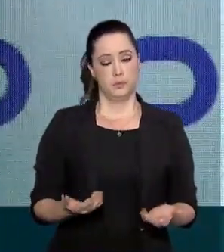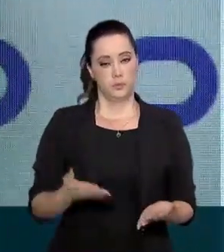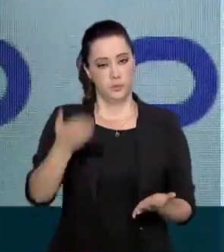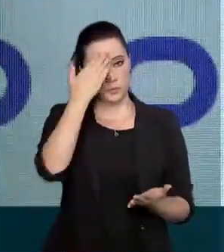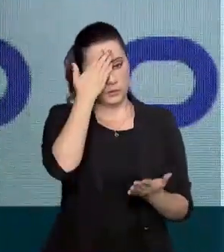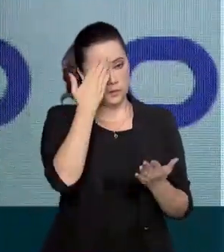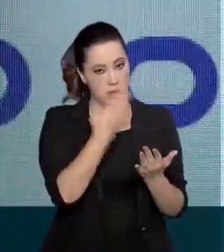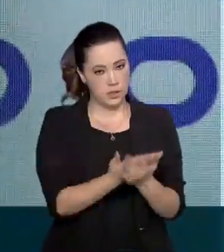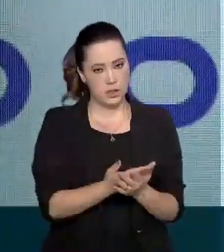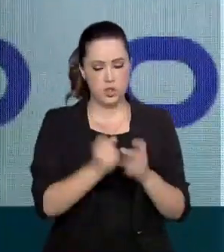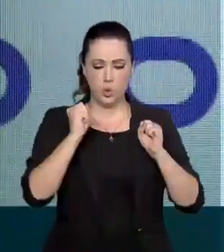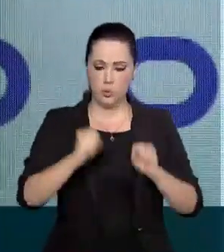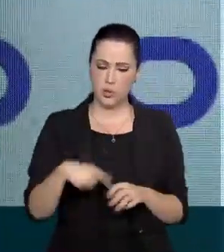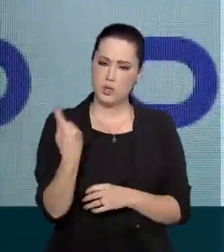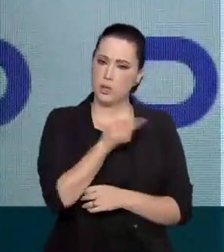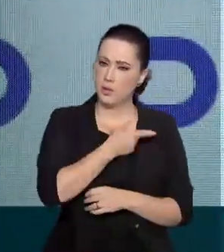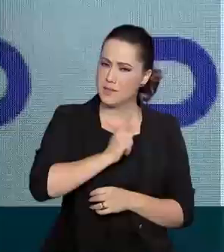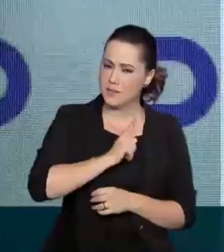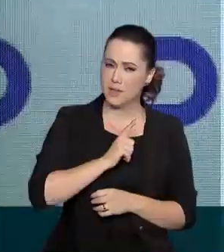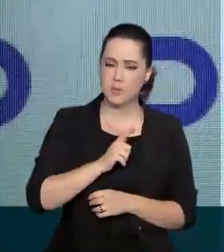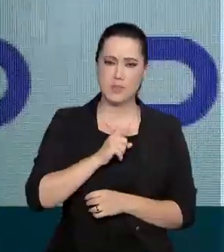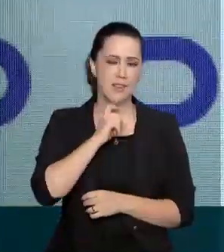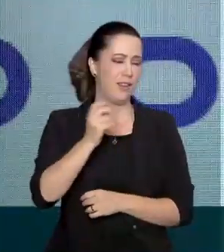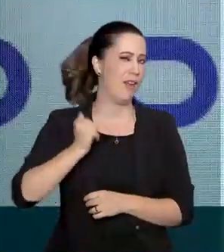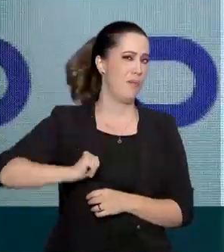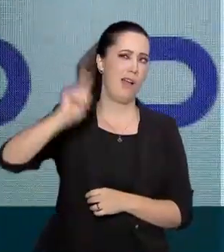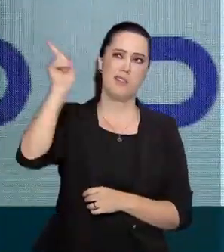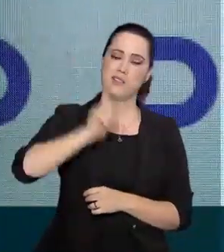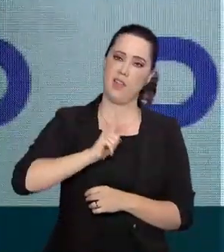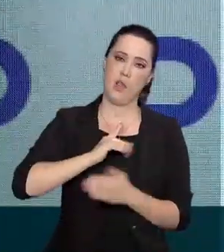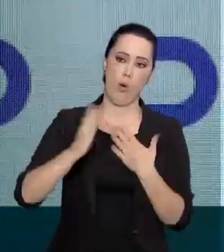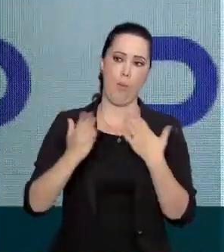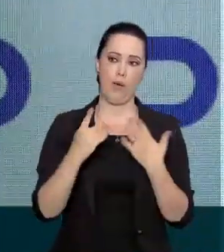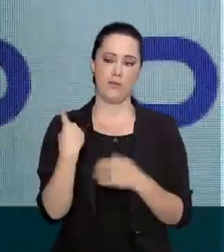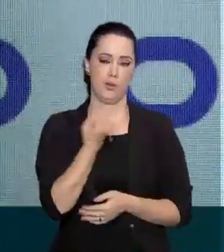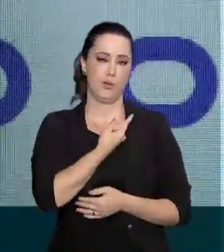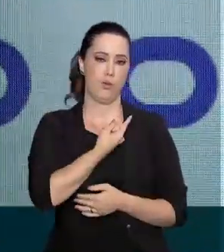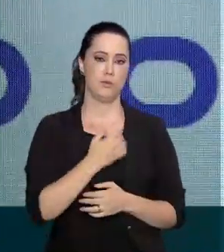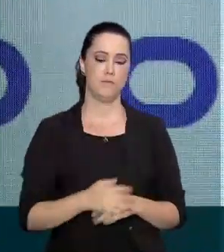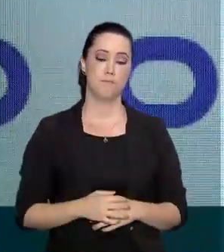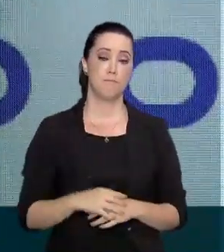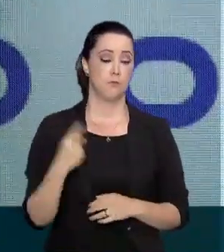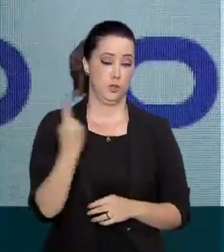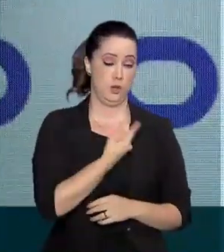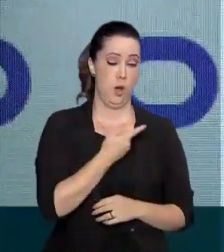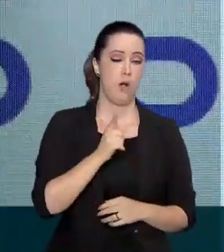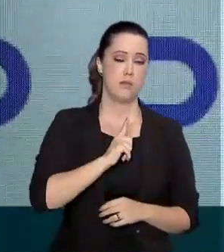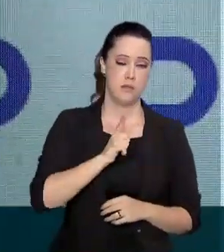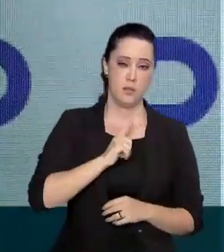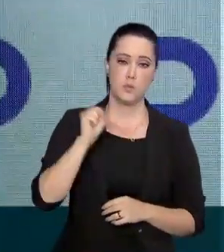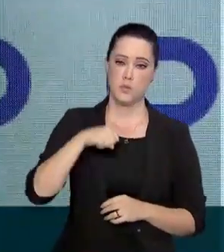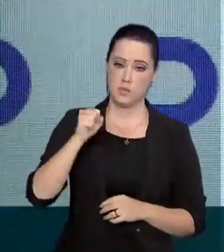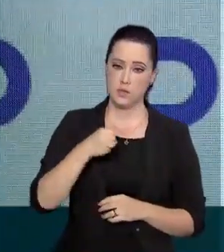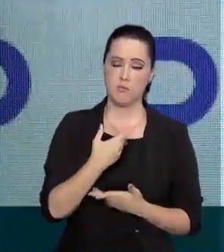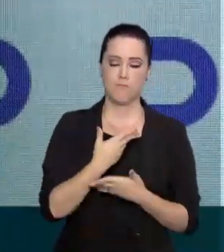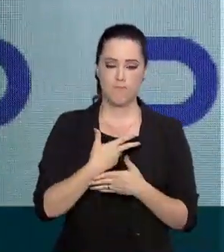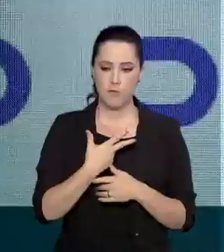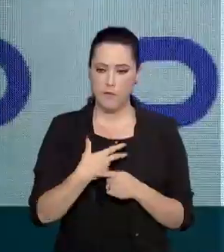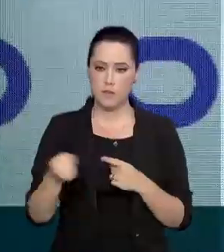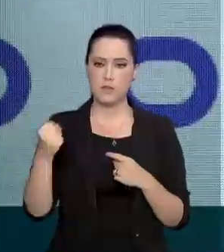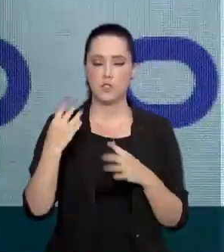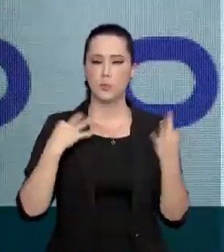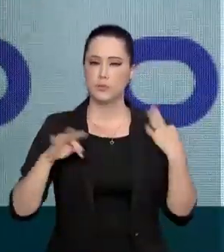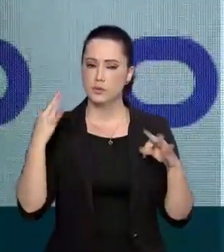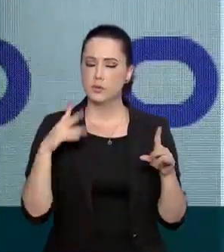acreditando no potencial que nós temos, que ninguém tem. Ninguém tem o que nós temos. Estamos tendo sucesso na área do